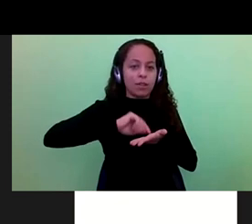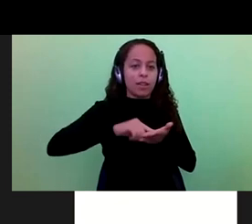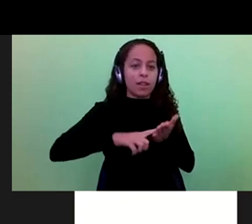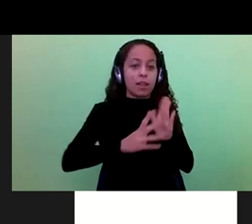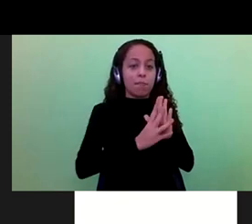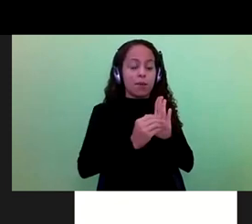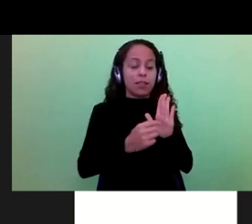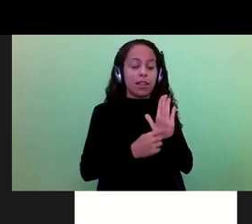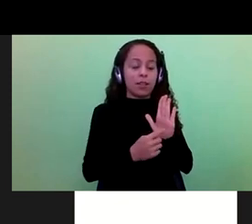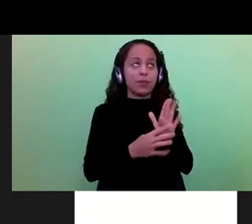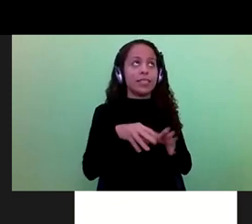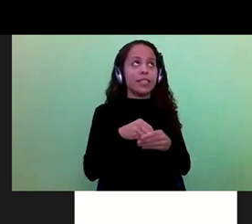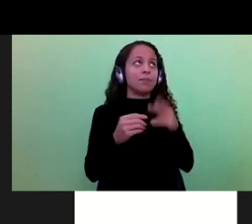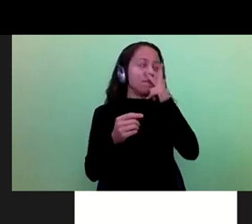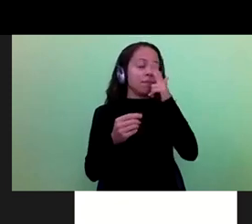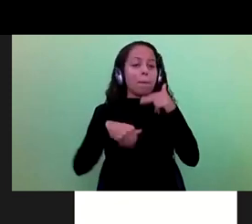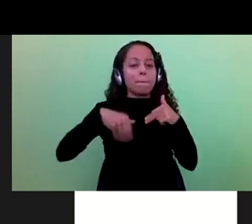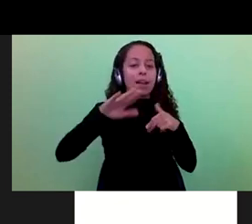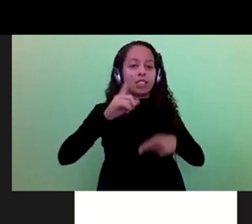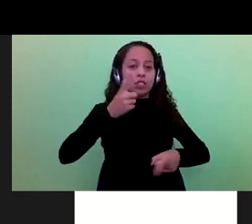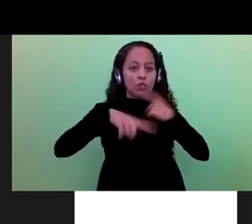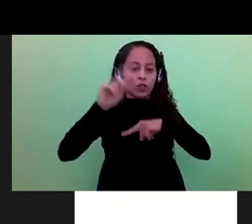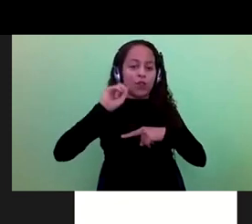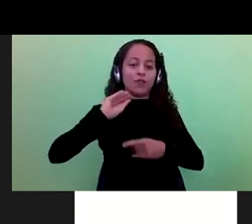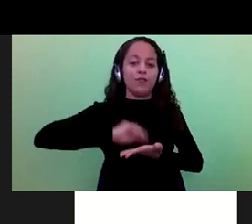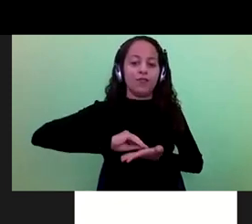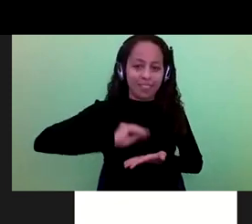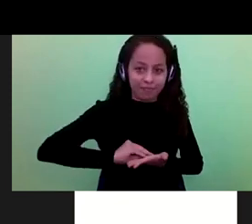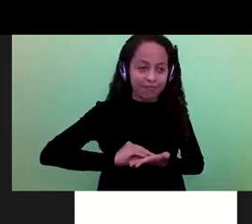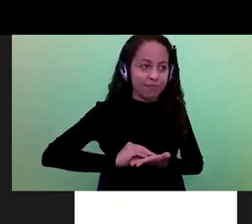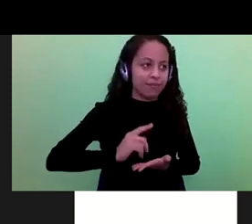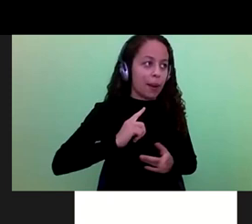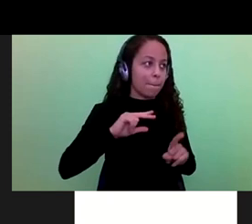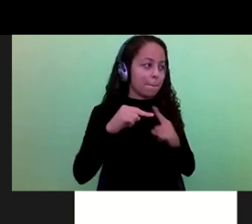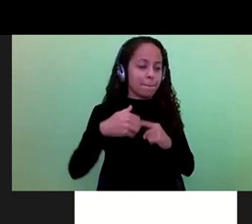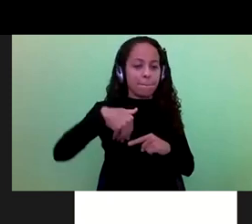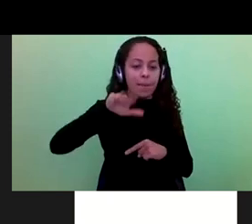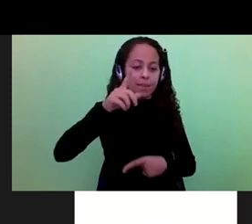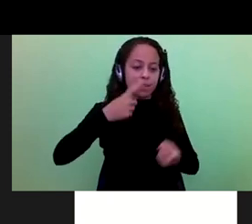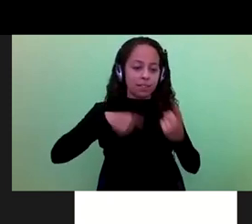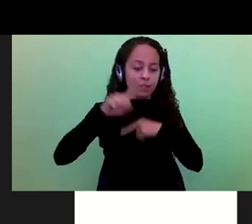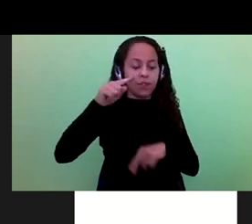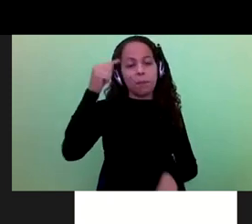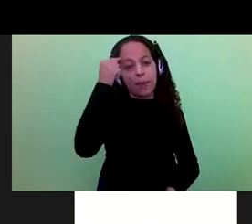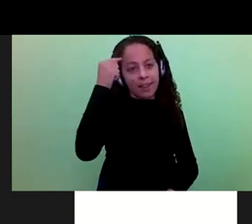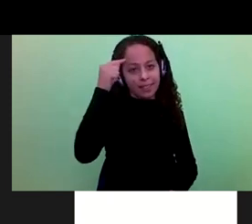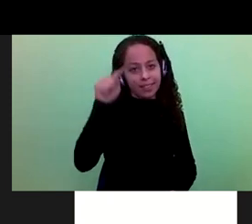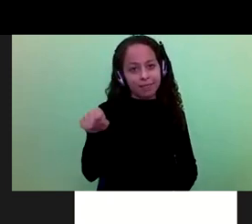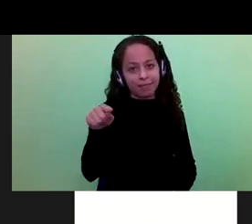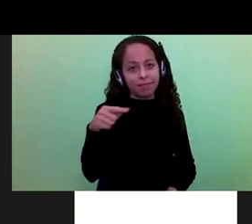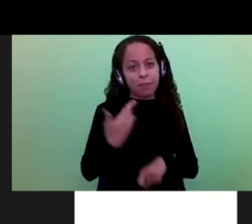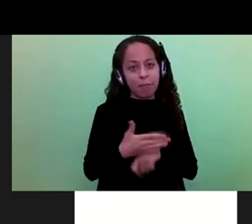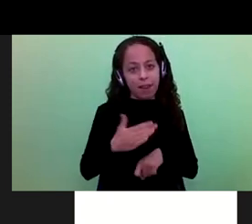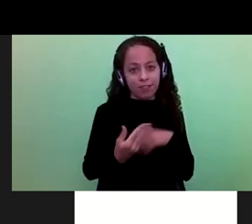nesse modelo mais inovador, ou numa perspectiva mais inovadora de pensar as